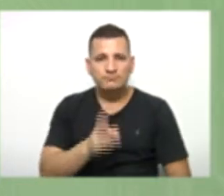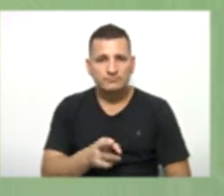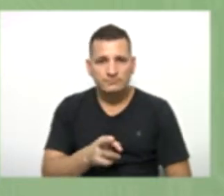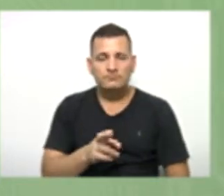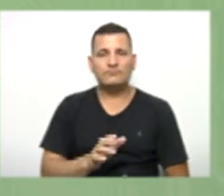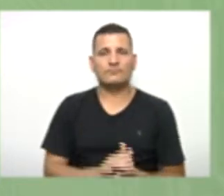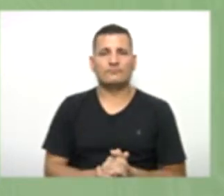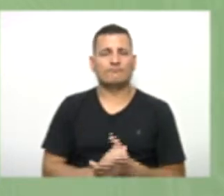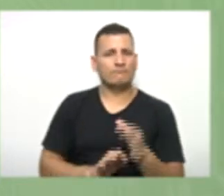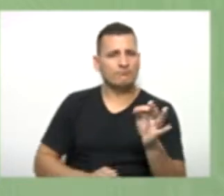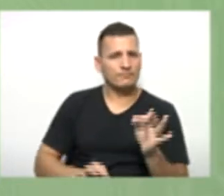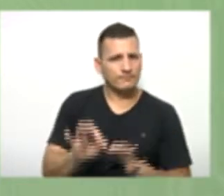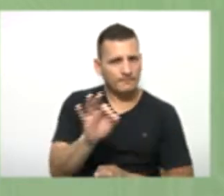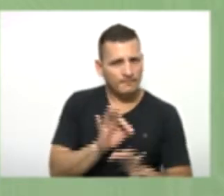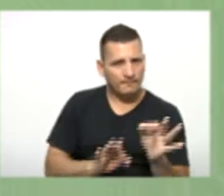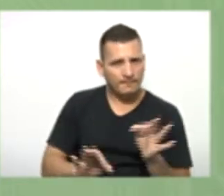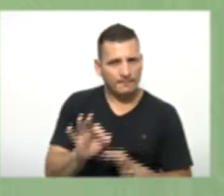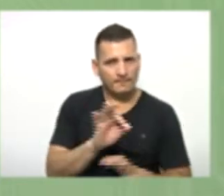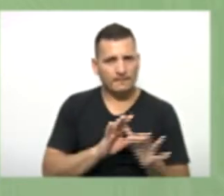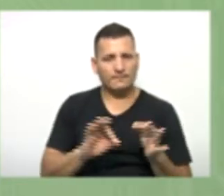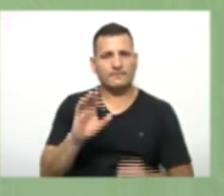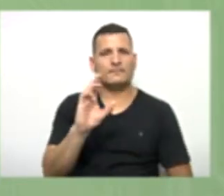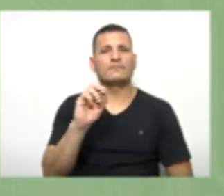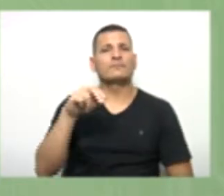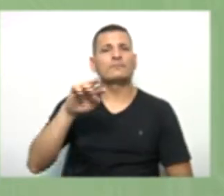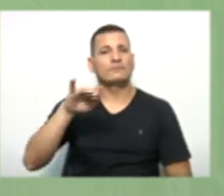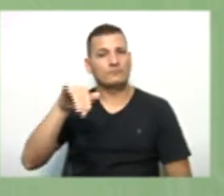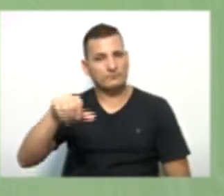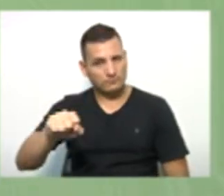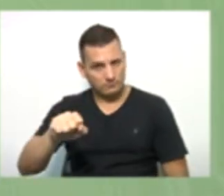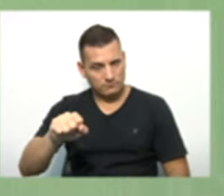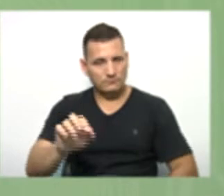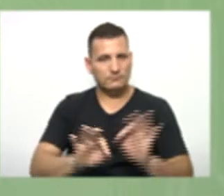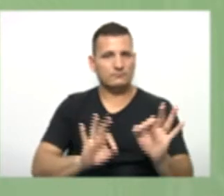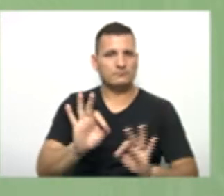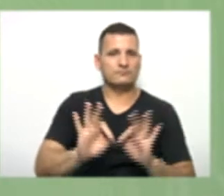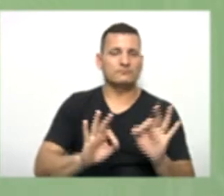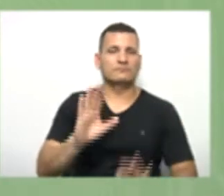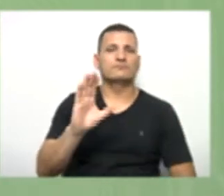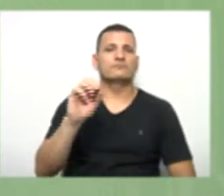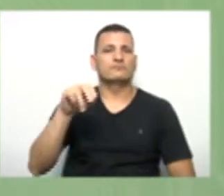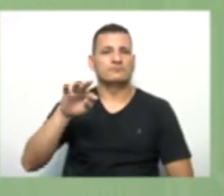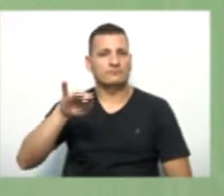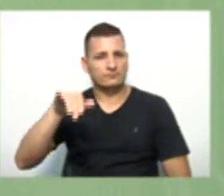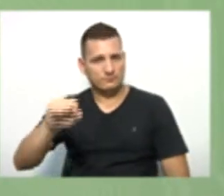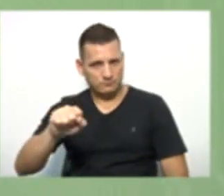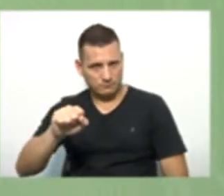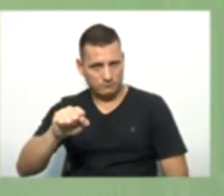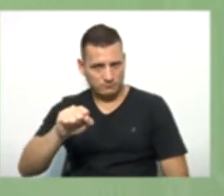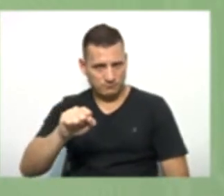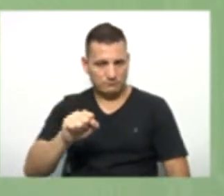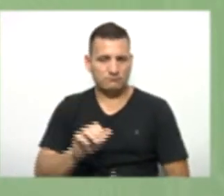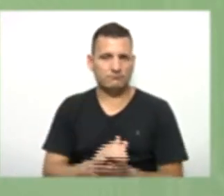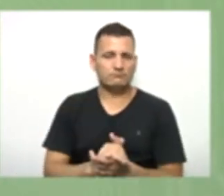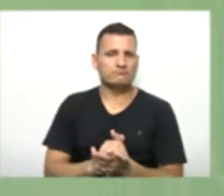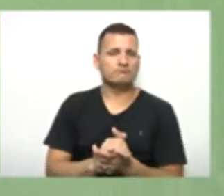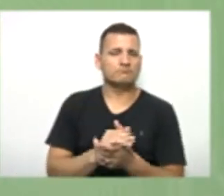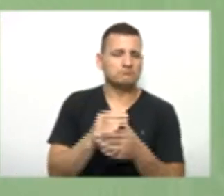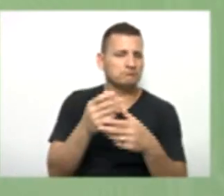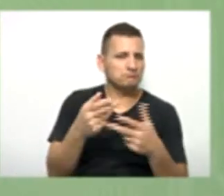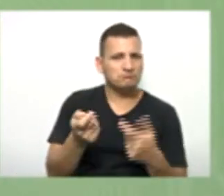organização das contas contábeis, plano de contas e operações próprias de